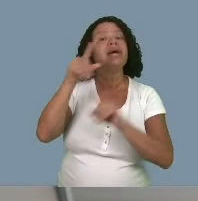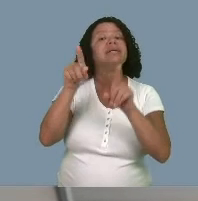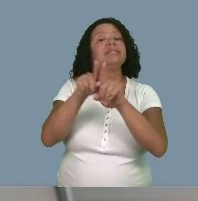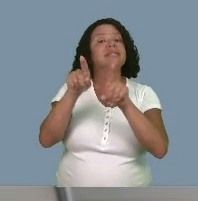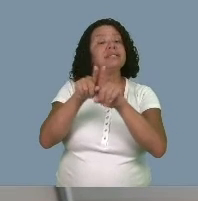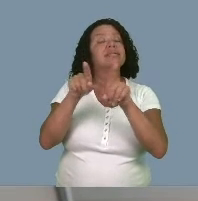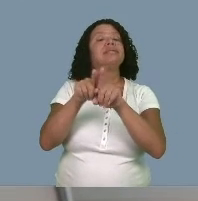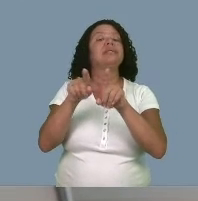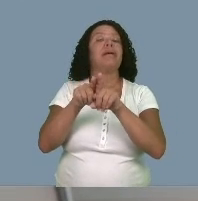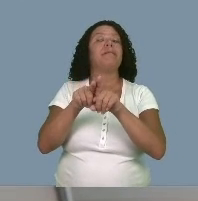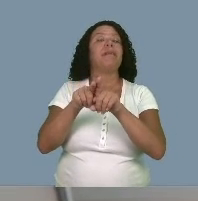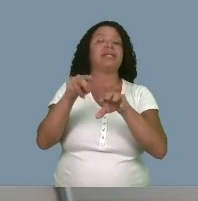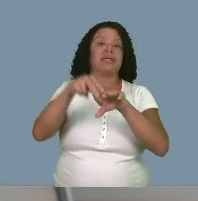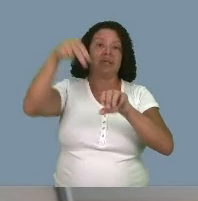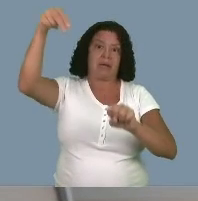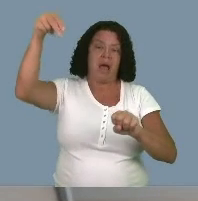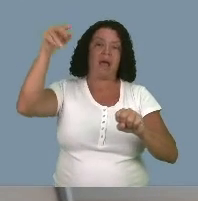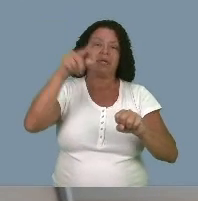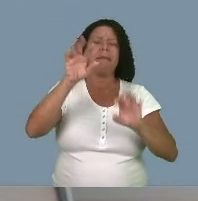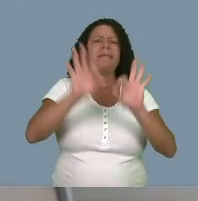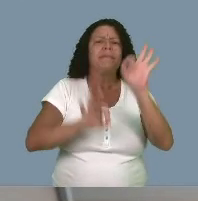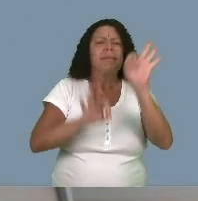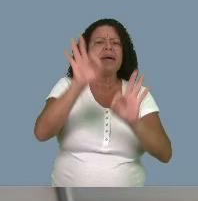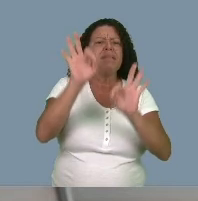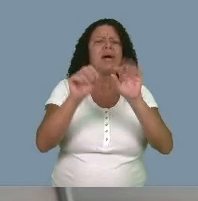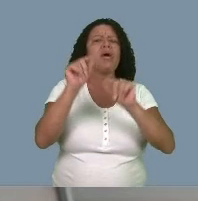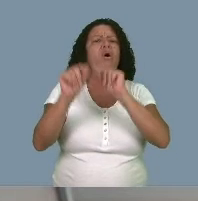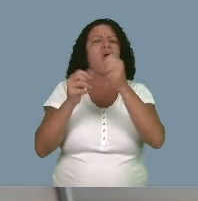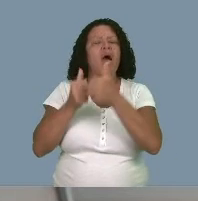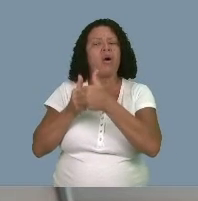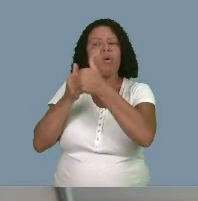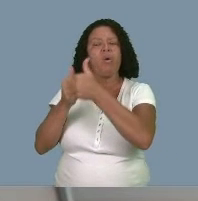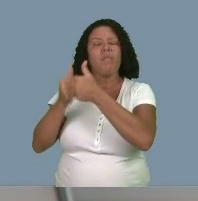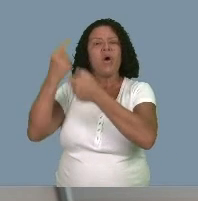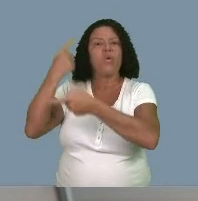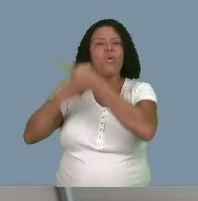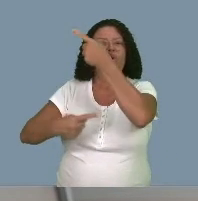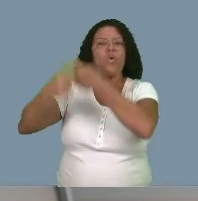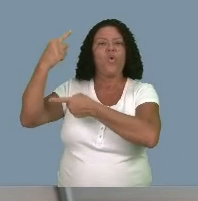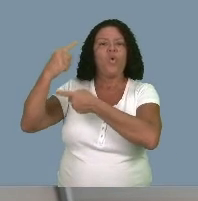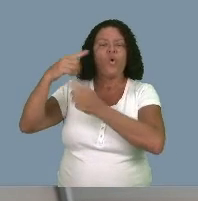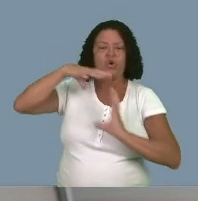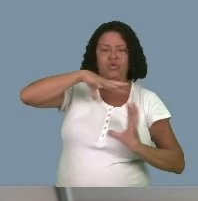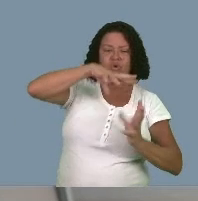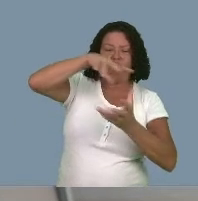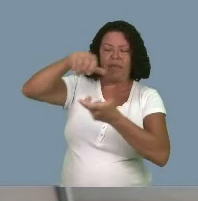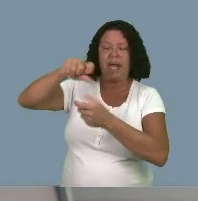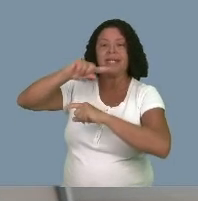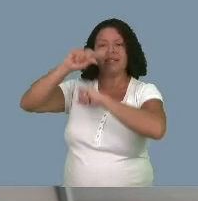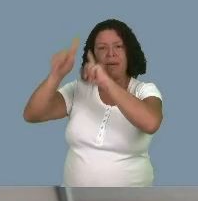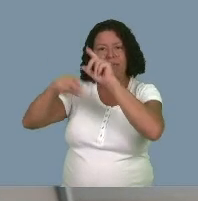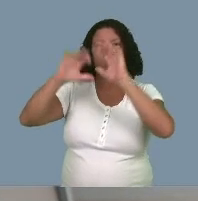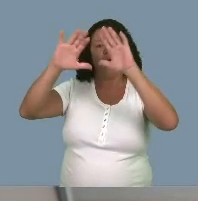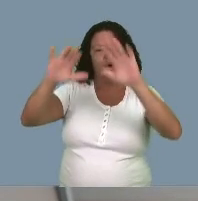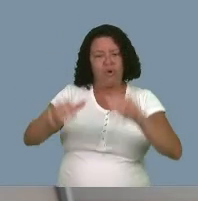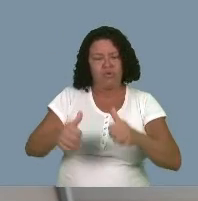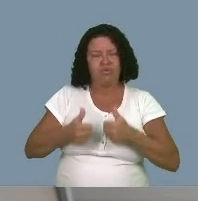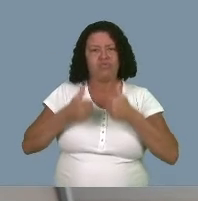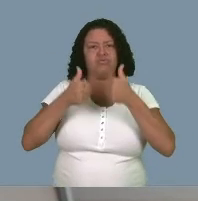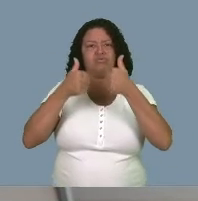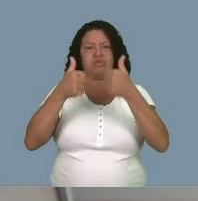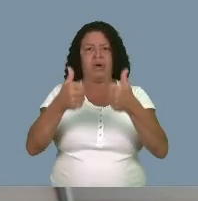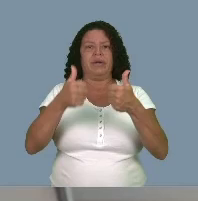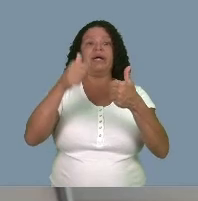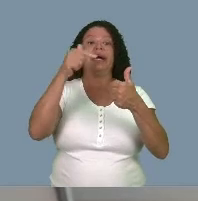da desencarnação, preparando-se para acompanhar o progresso do planeta. Logo se recupere dos desaires e